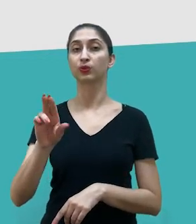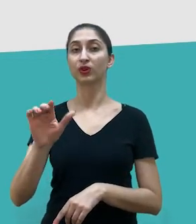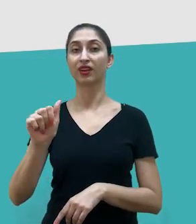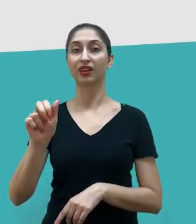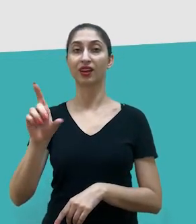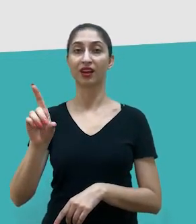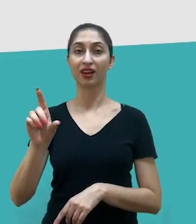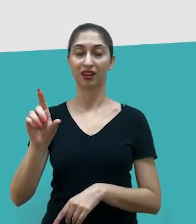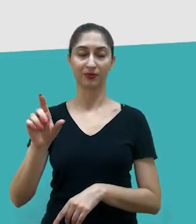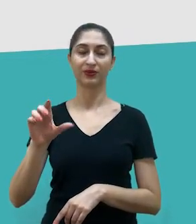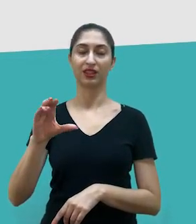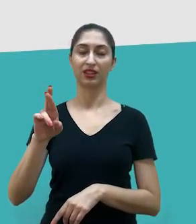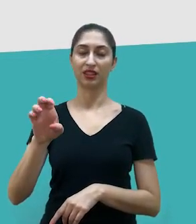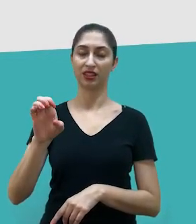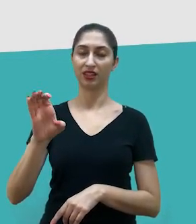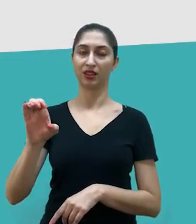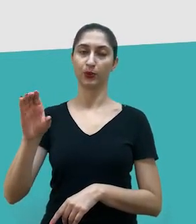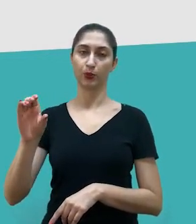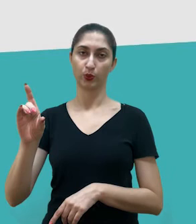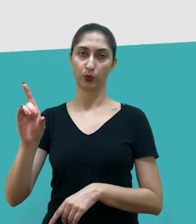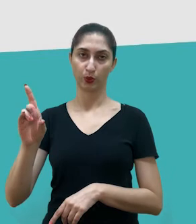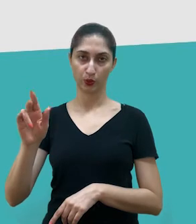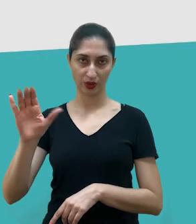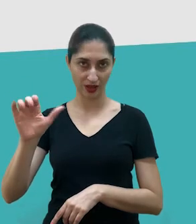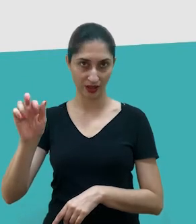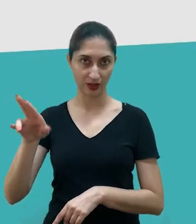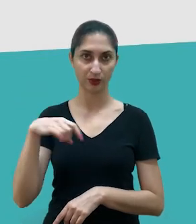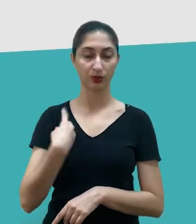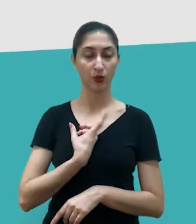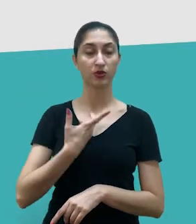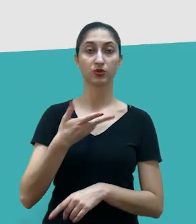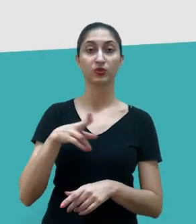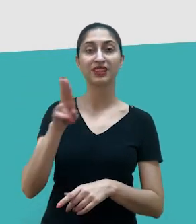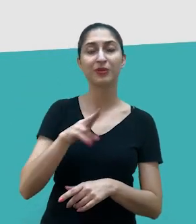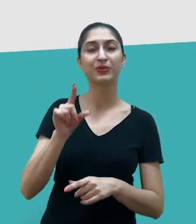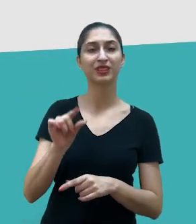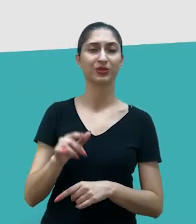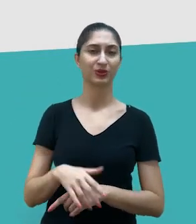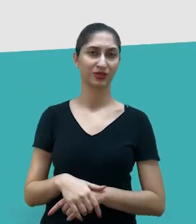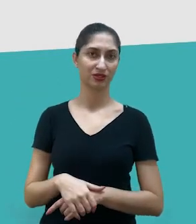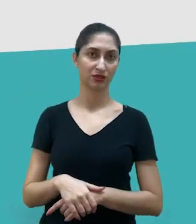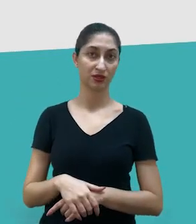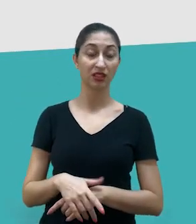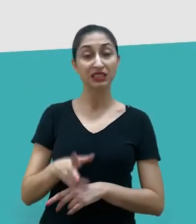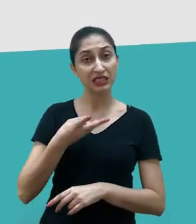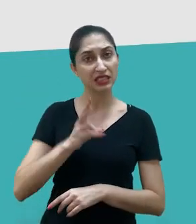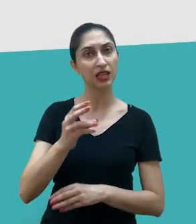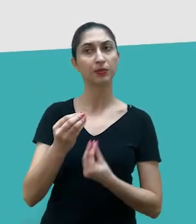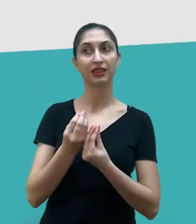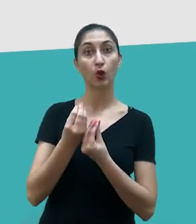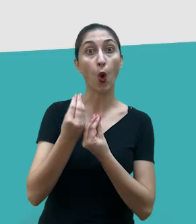consumir menos, nos preparar para cada dia mais repassar adiante, que